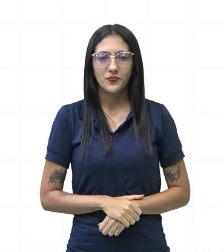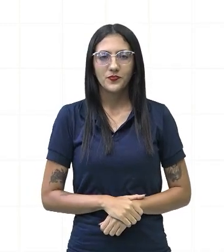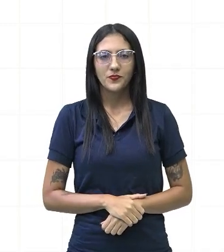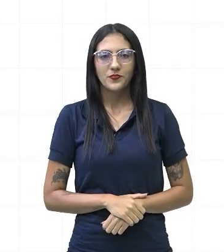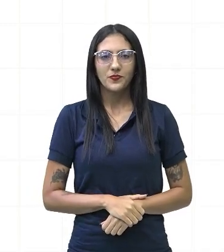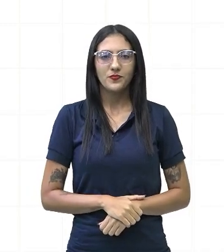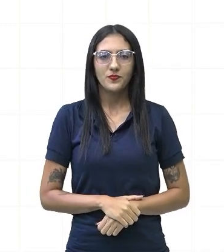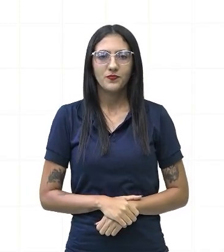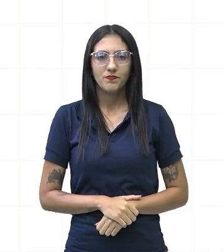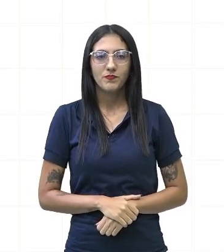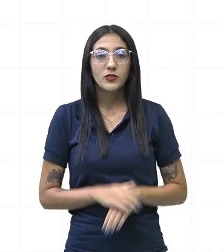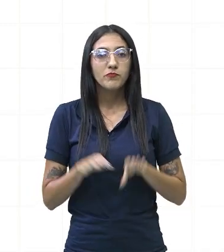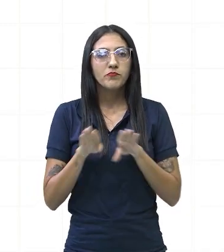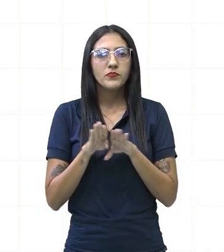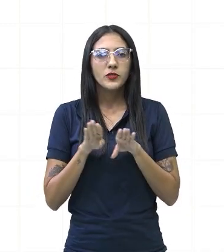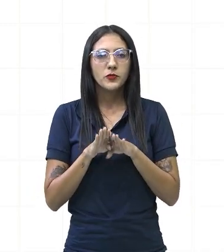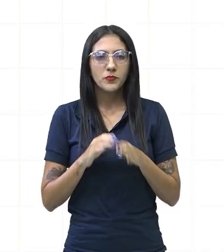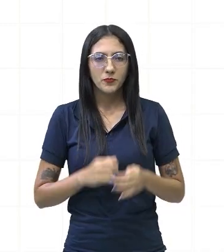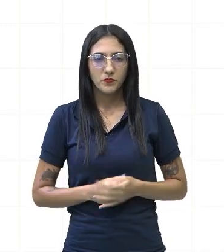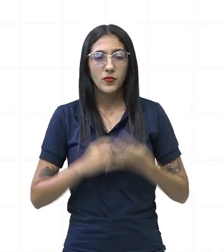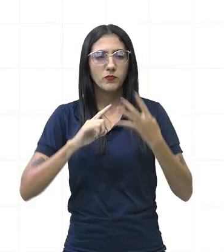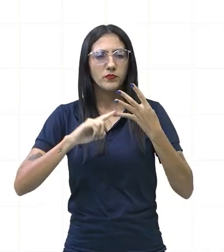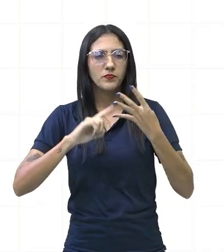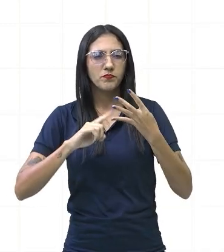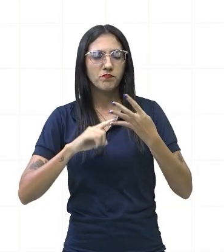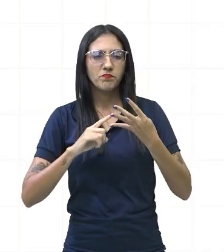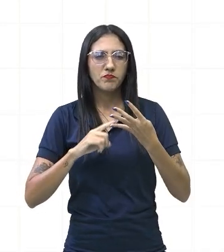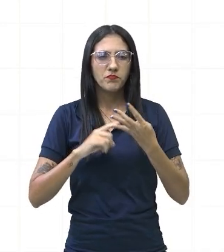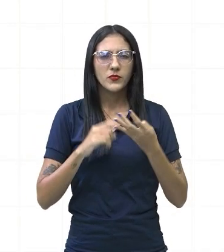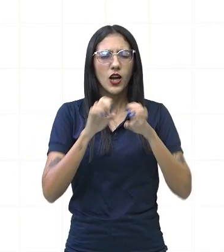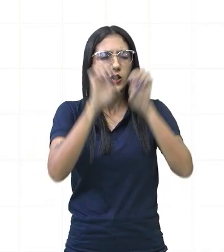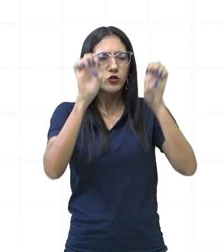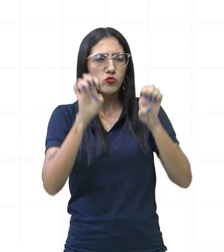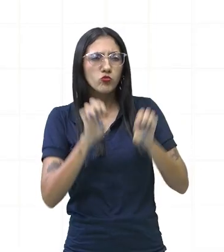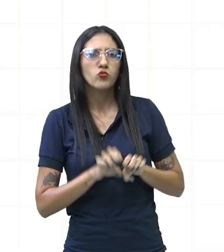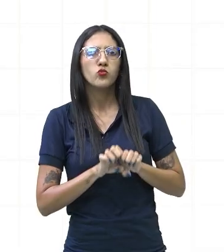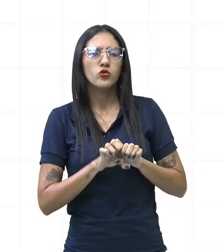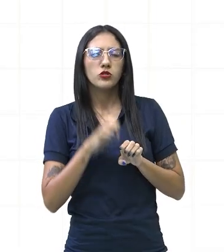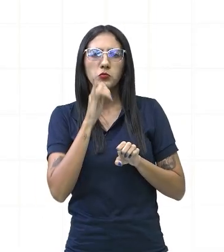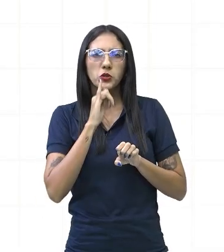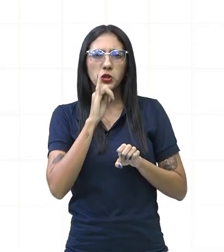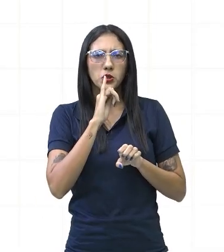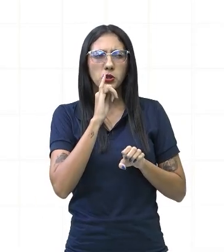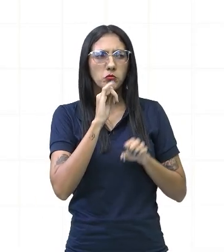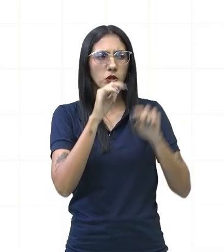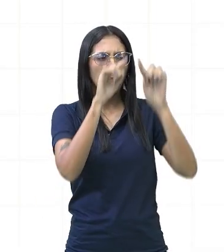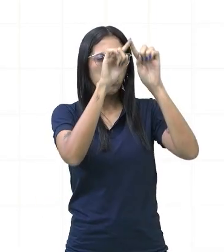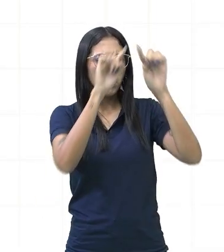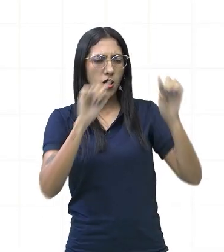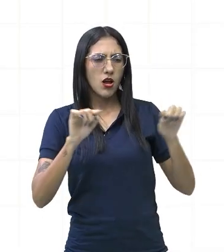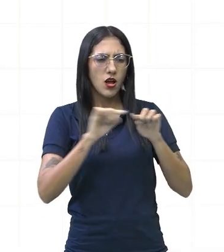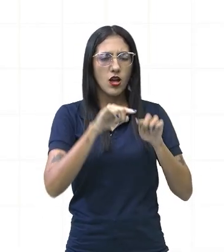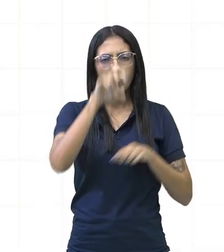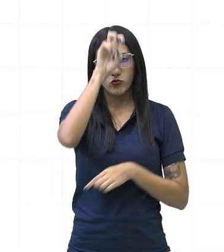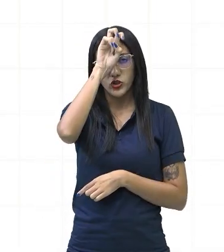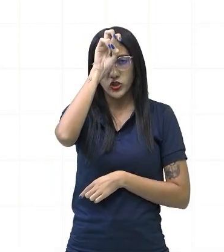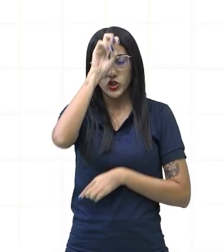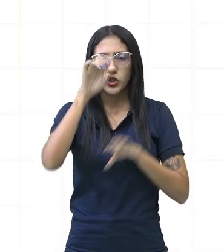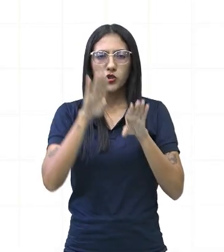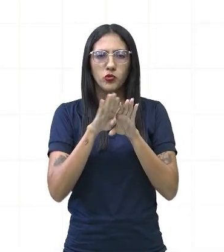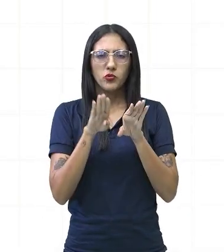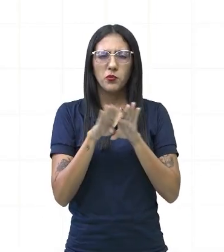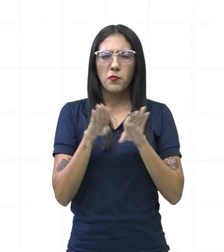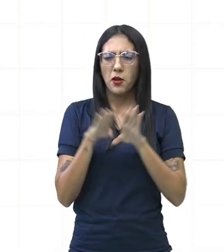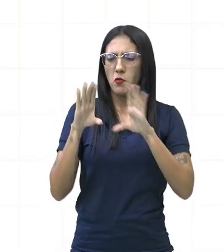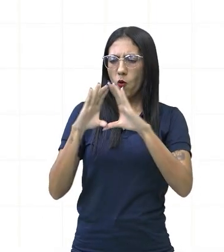sociedade. Se a gente for pegar, então, uma arquitetura nossa, vamos ver muito aí as pirâmides do Egito, né, o Coliseu, algumas imagens,